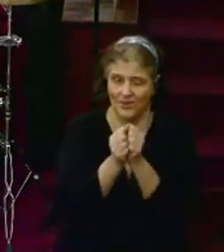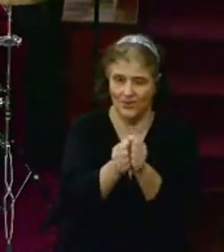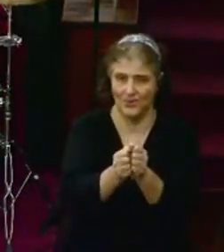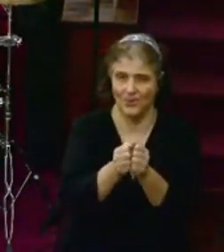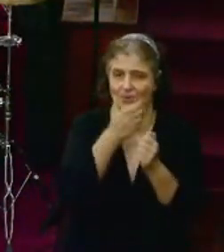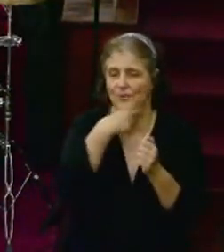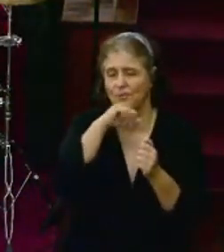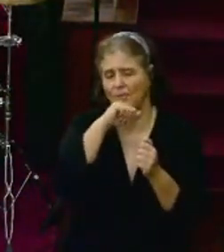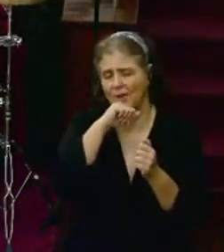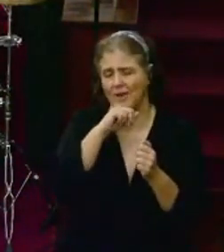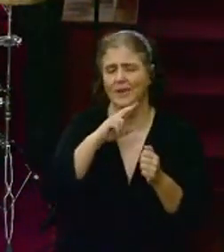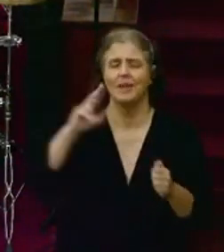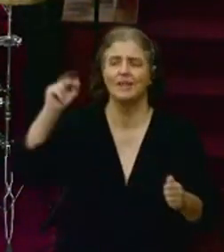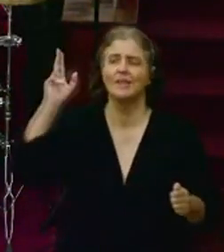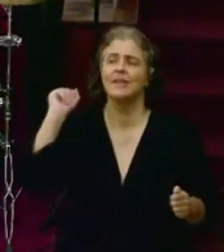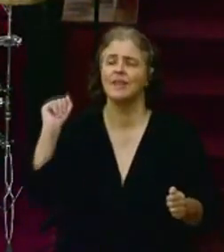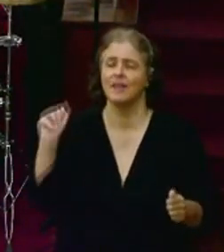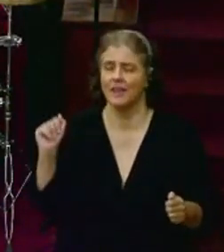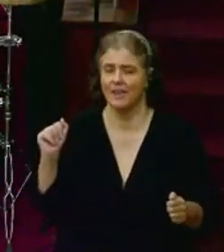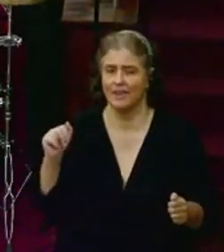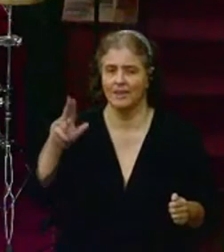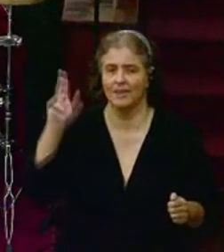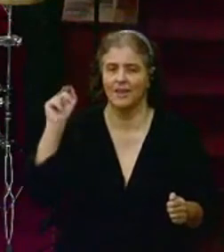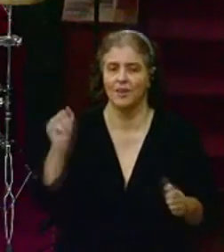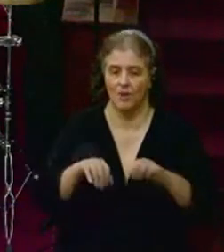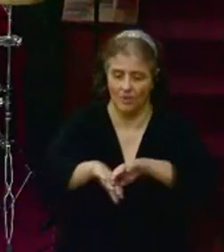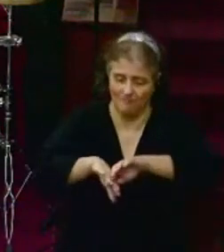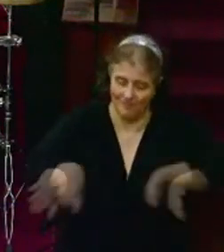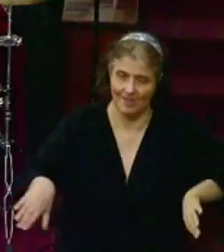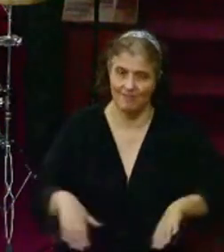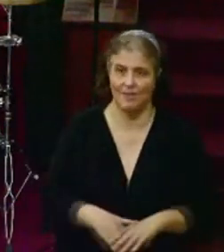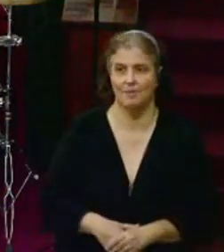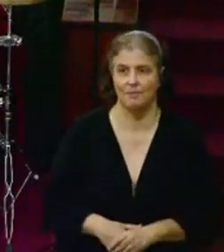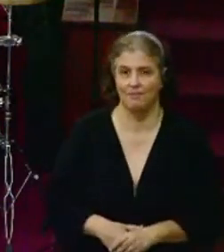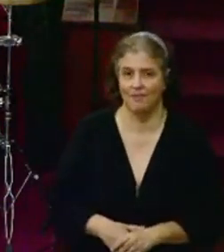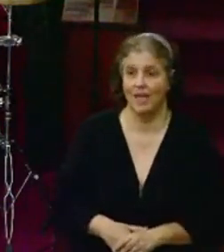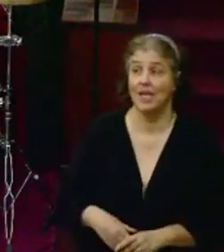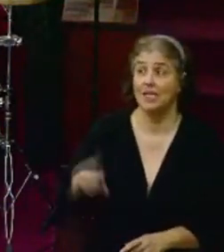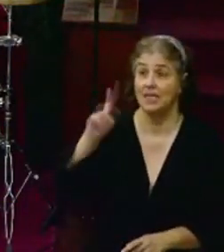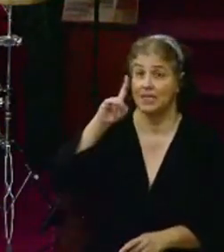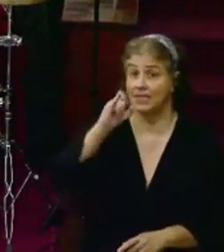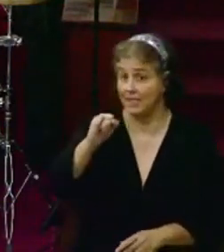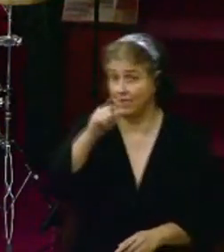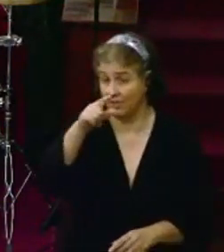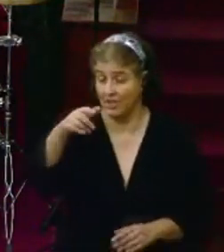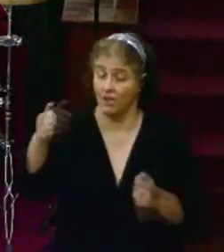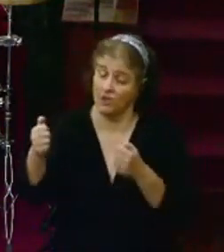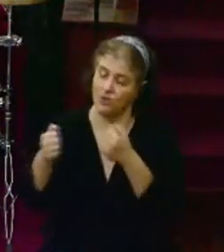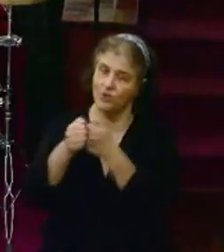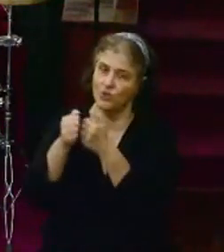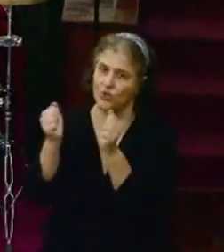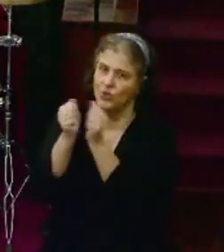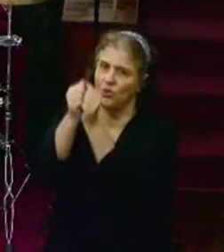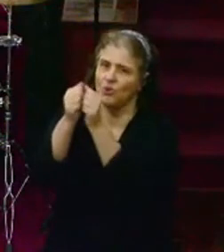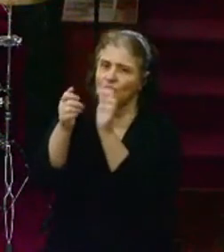Em Cristo Jesus você é digno. Aí muda um pouco. Você pode se valer dessa prerrogativa dizendo assim: eu por